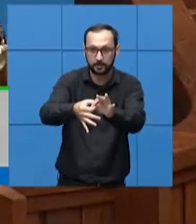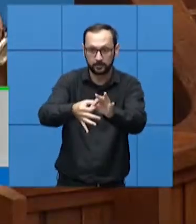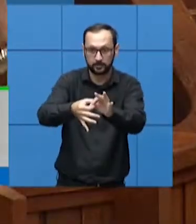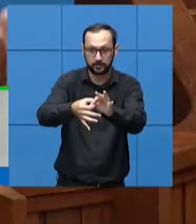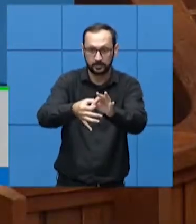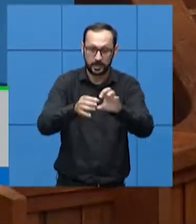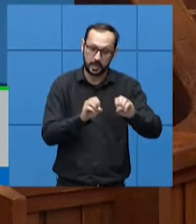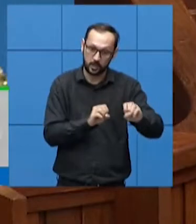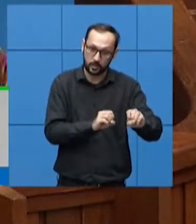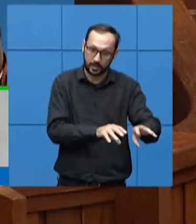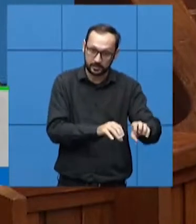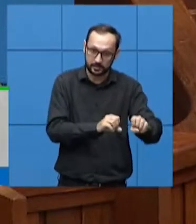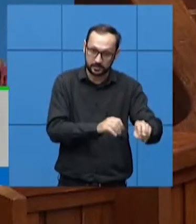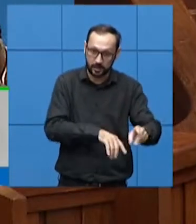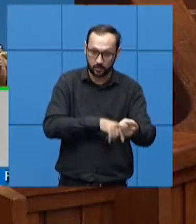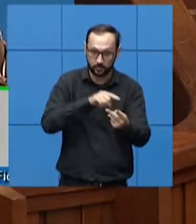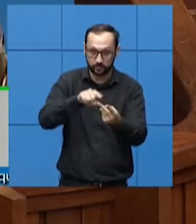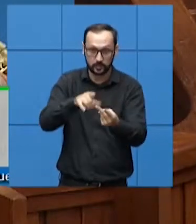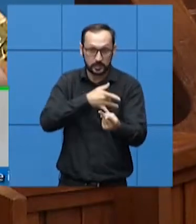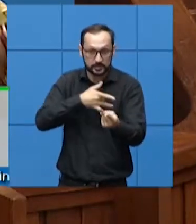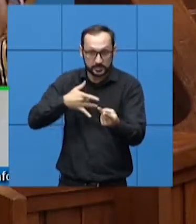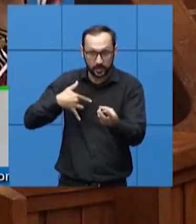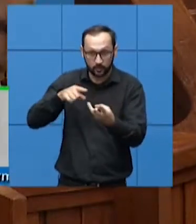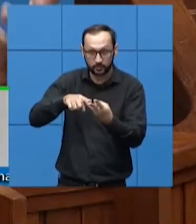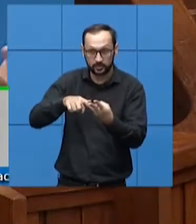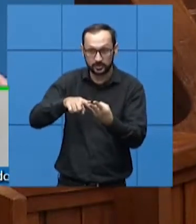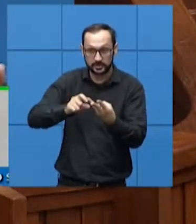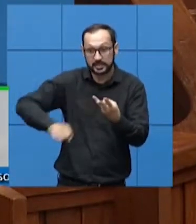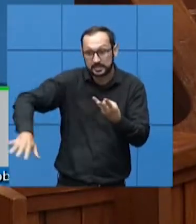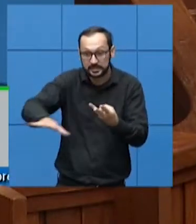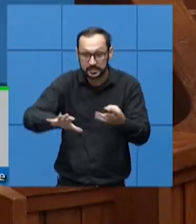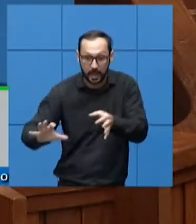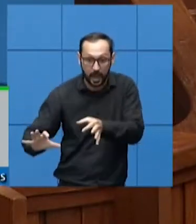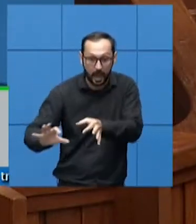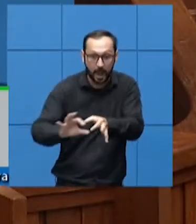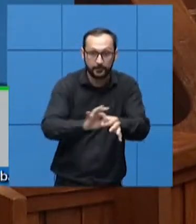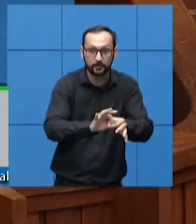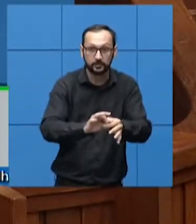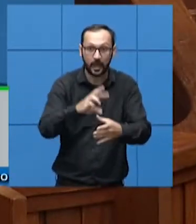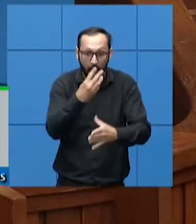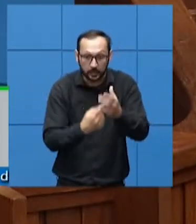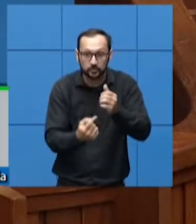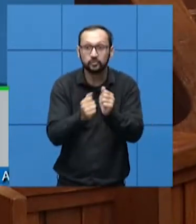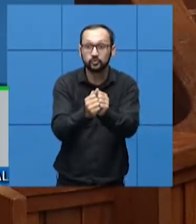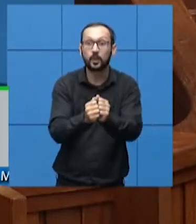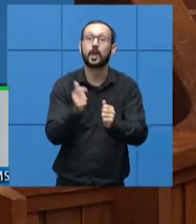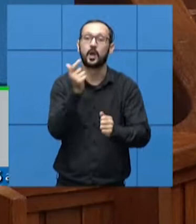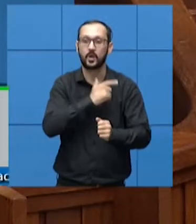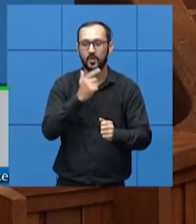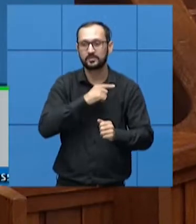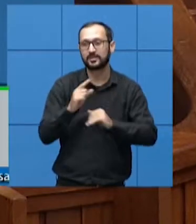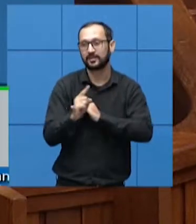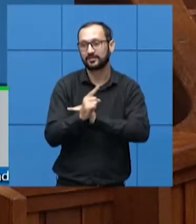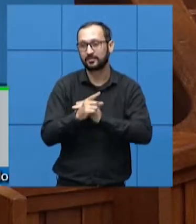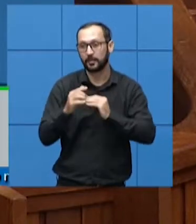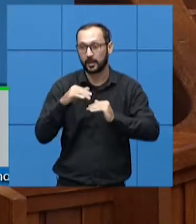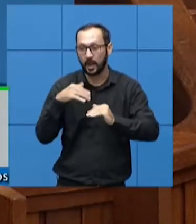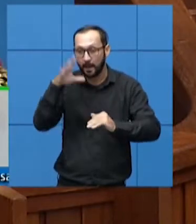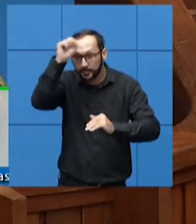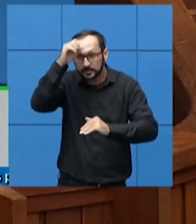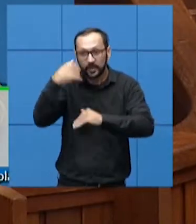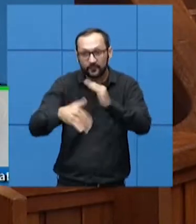e da assistência social, é possível nós conseguirmos melhores resultados na aprendizagem e